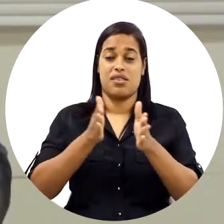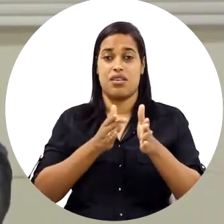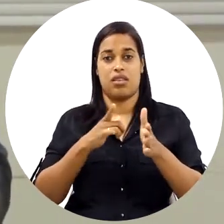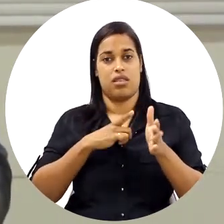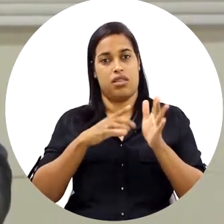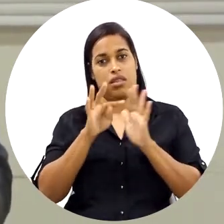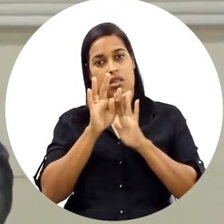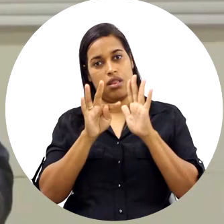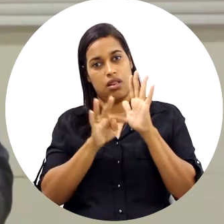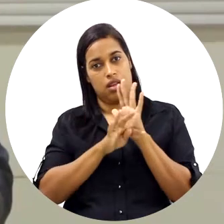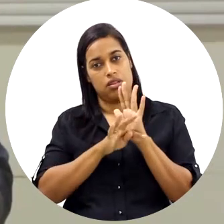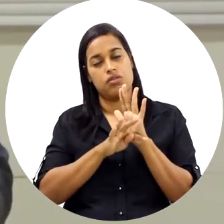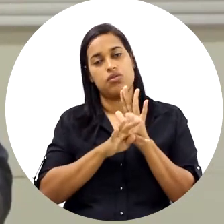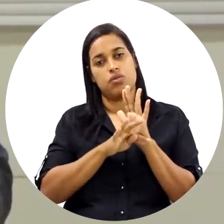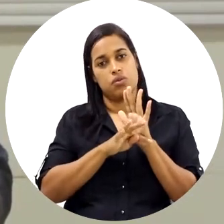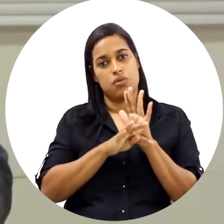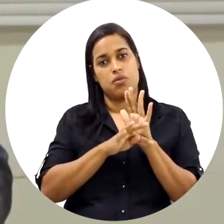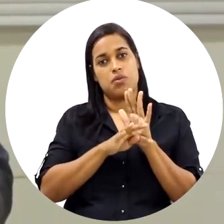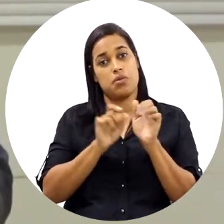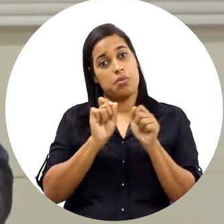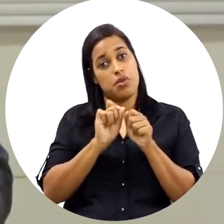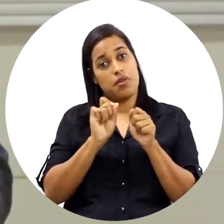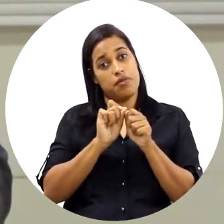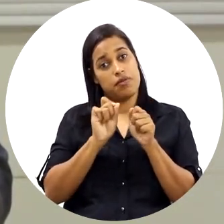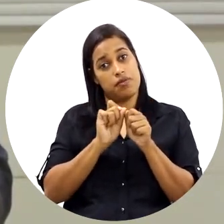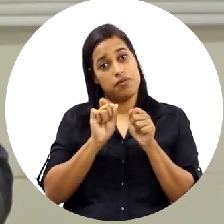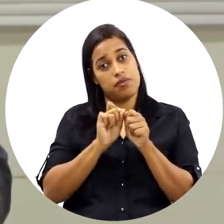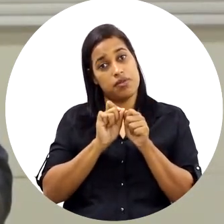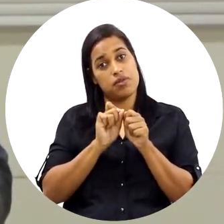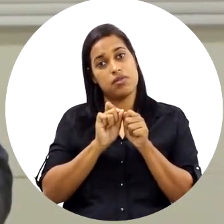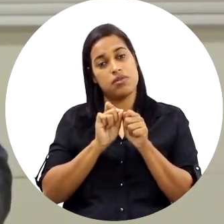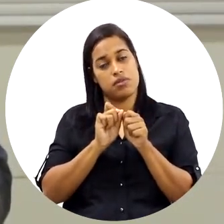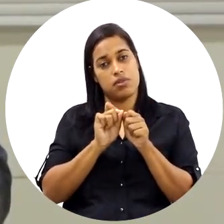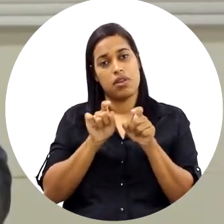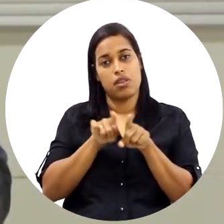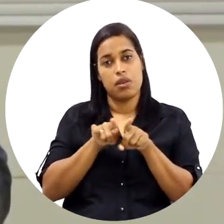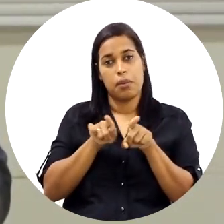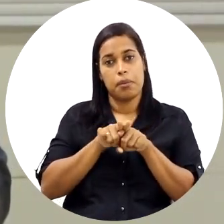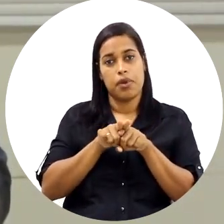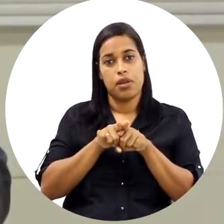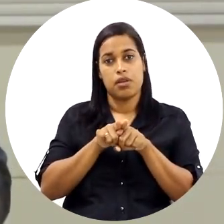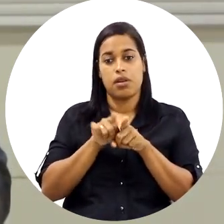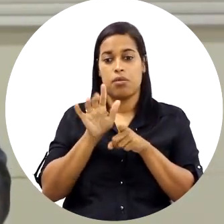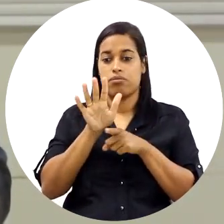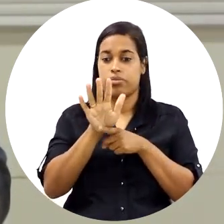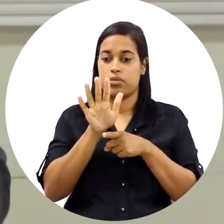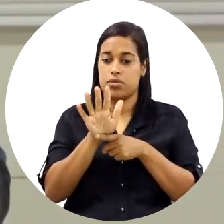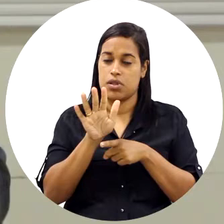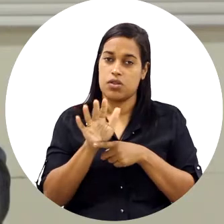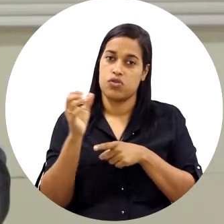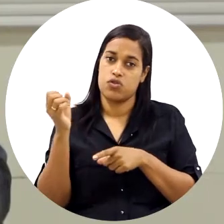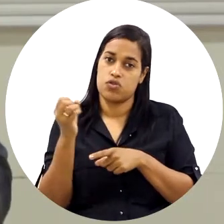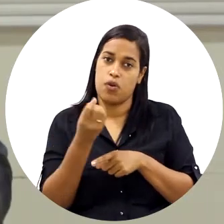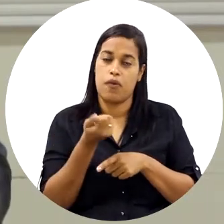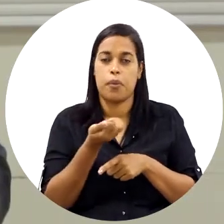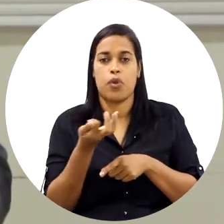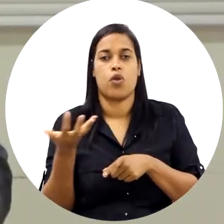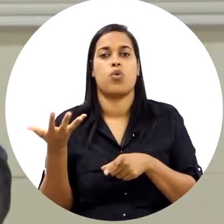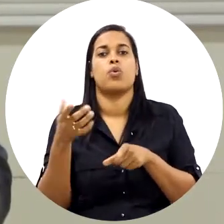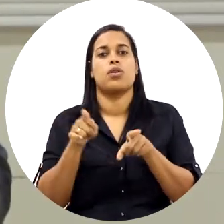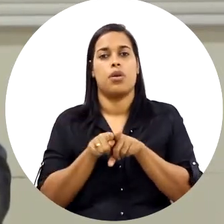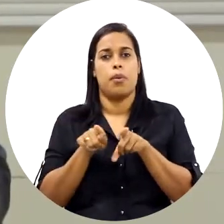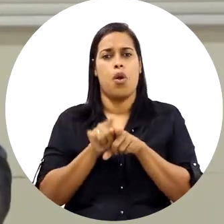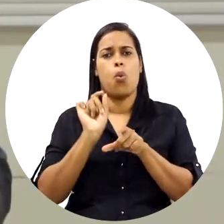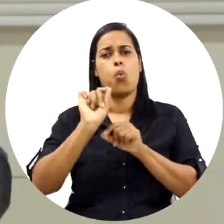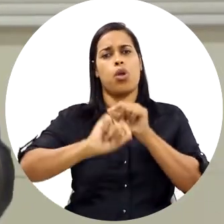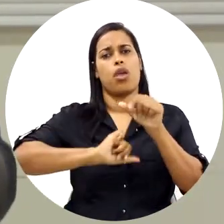texto padrão, digamos, para a tua mala direta, para fazer algum tipo de campanha de marketing ou indicativo de novo produto. E o que é